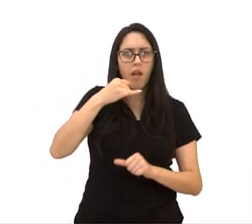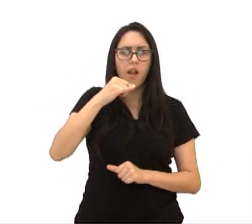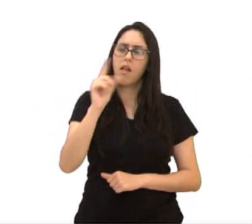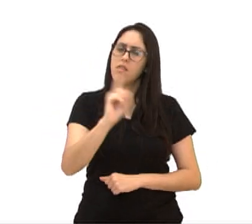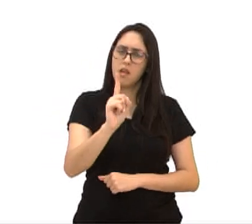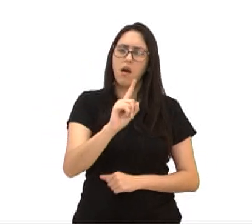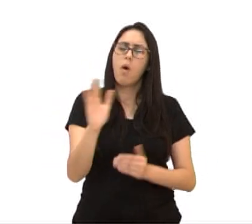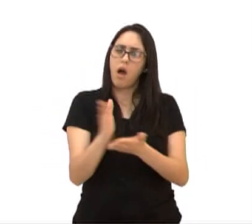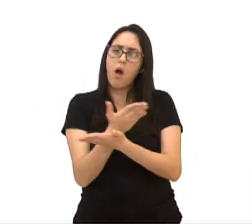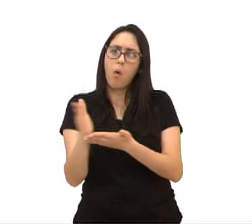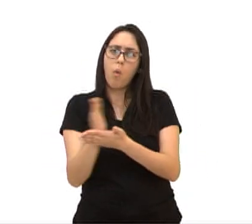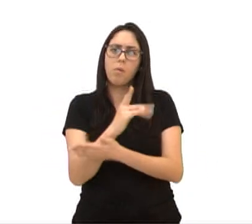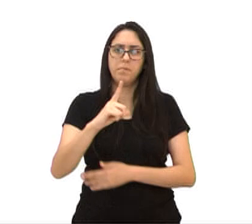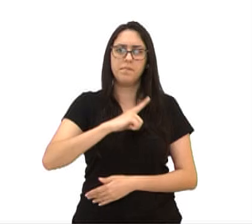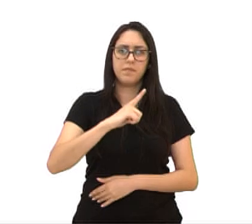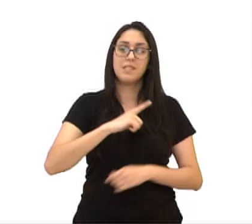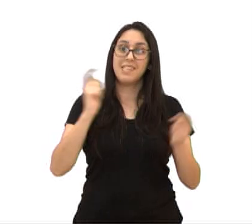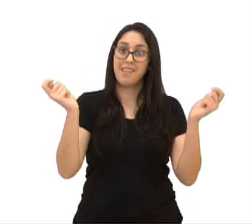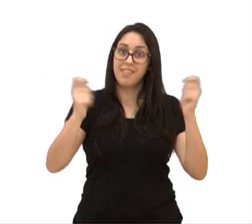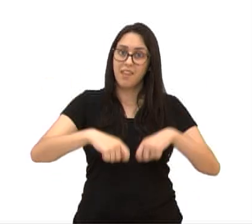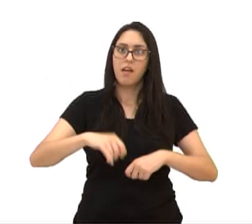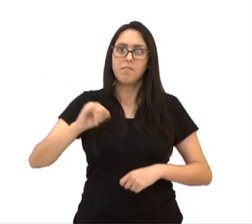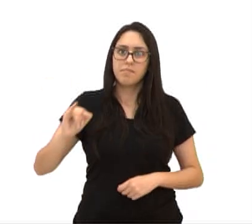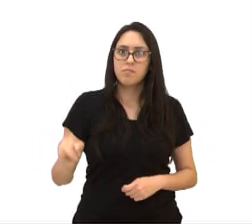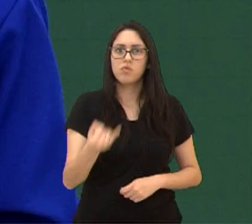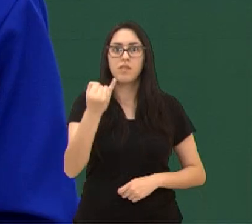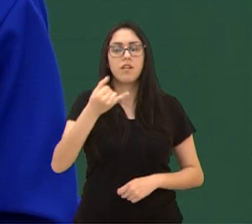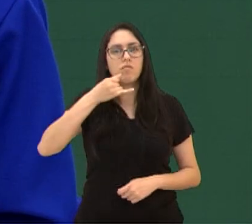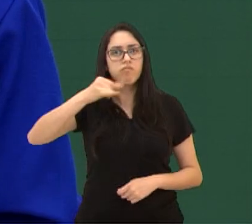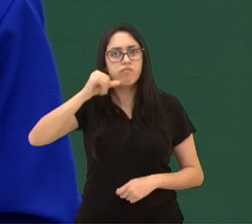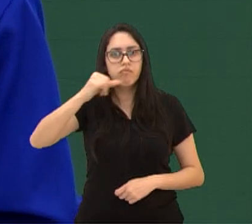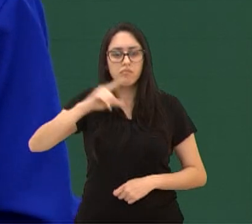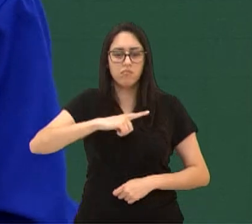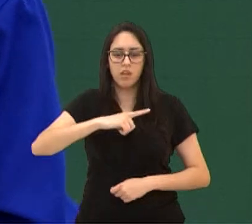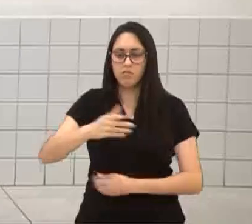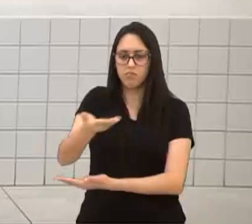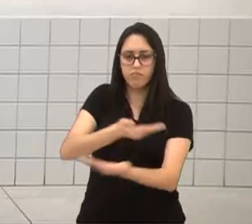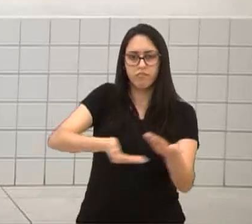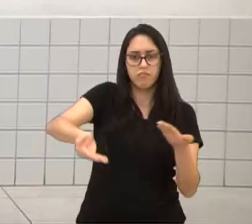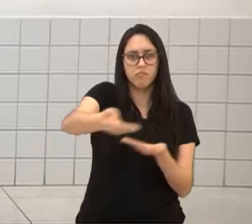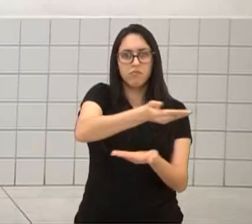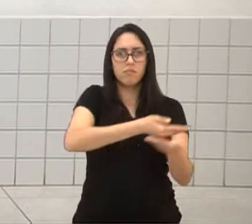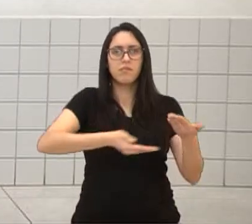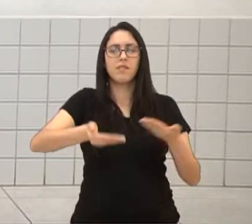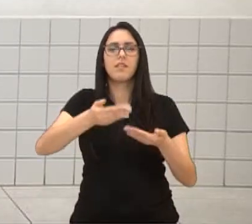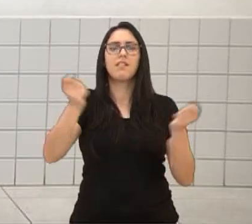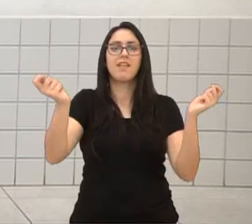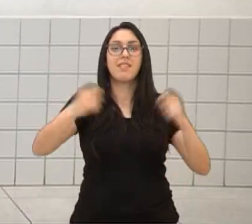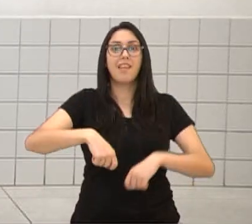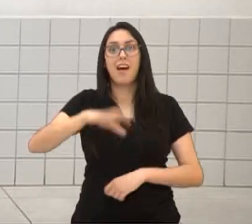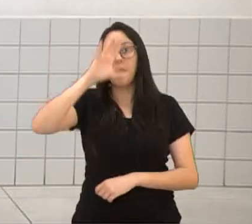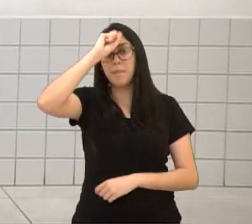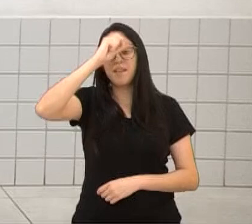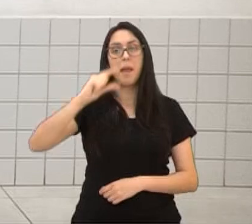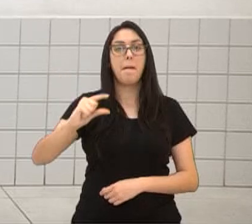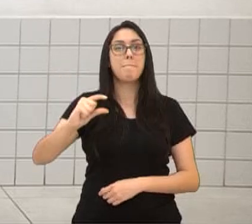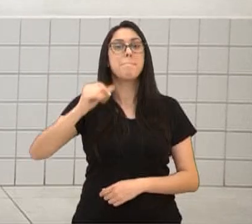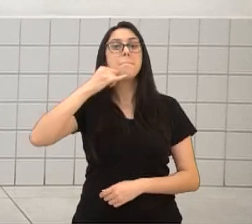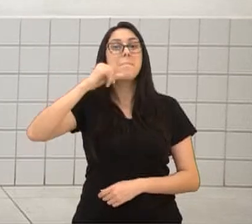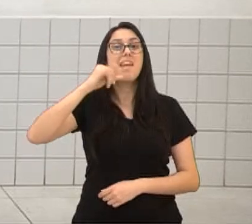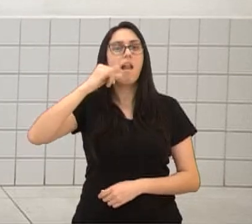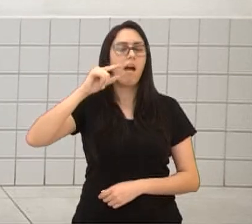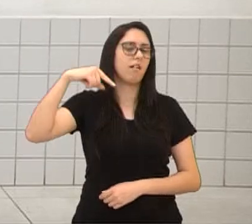algumas sim, e aí a gente pode aproveitar essa eletricidade que está circulando ali para fazer o processo das pilhas, que a gente vai ver nas próximas